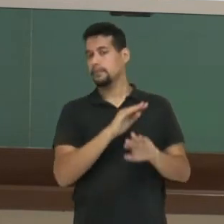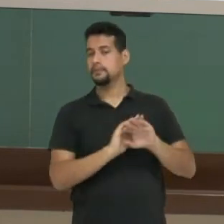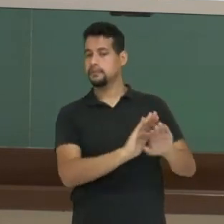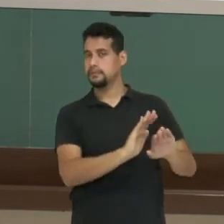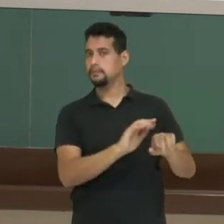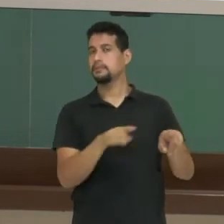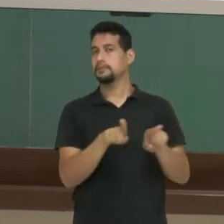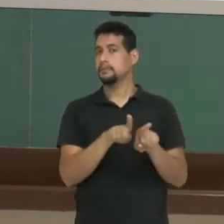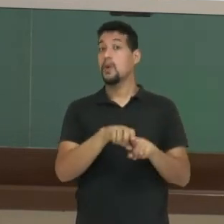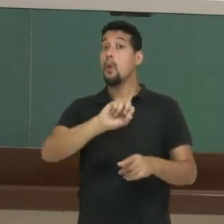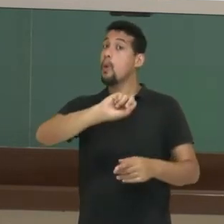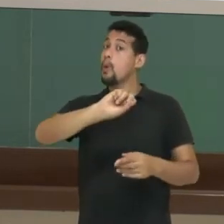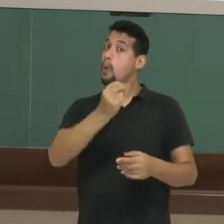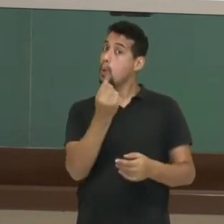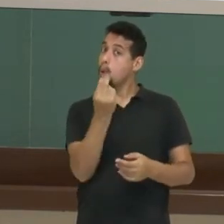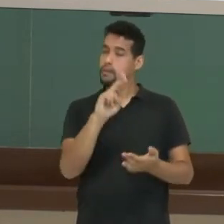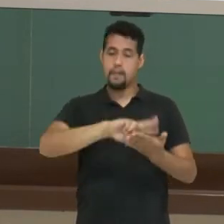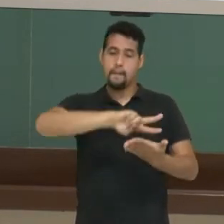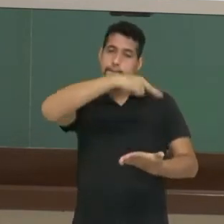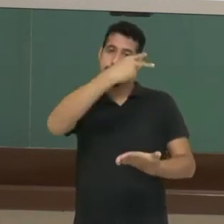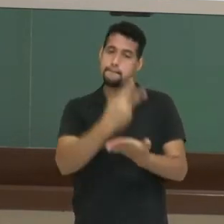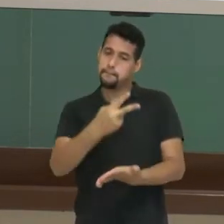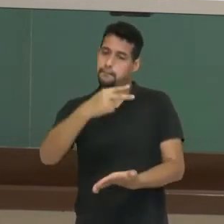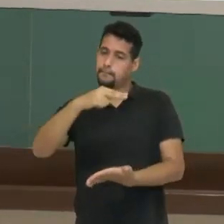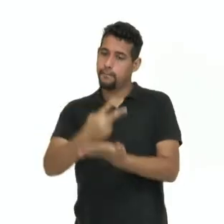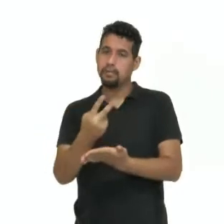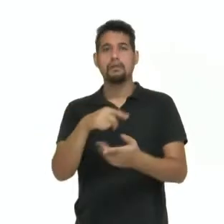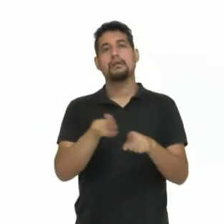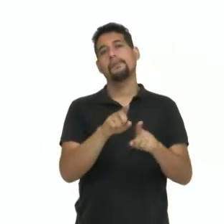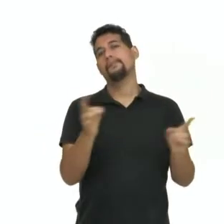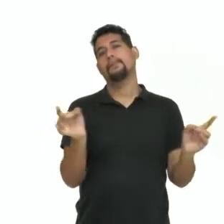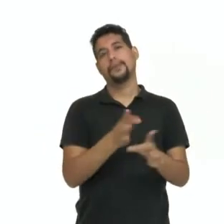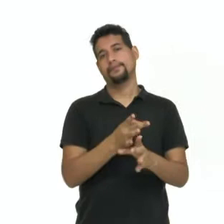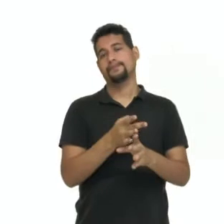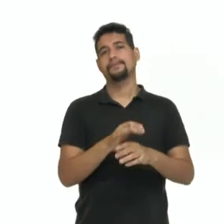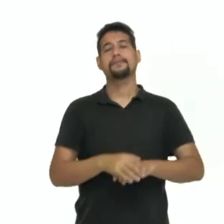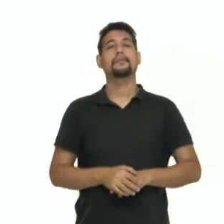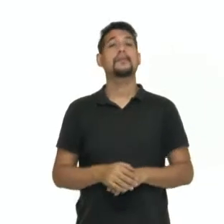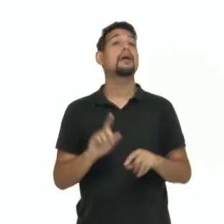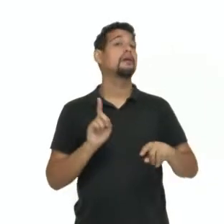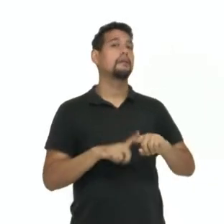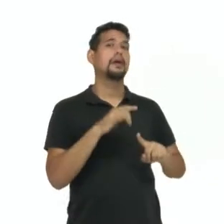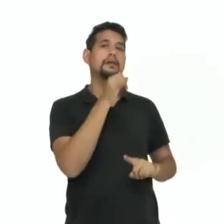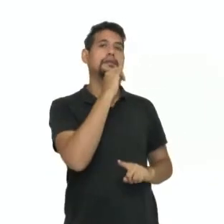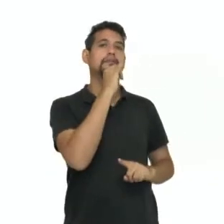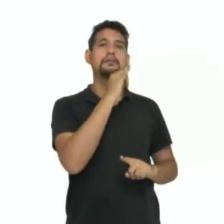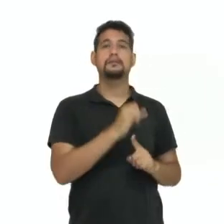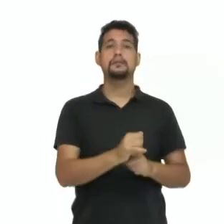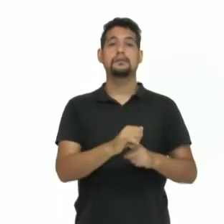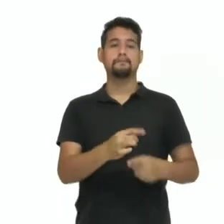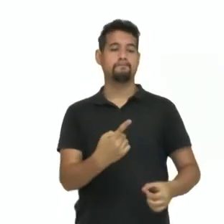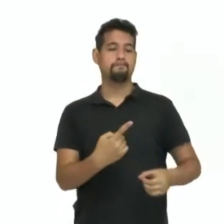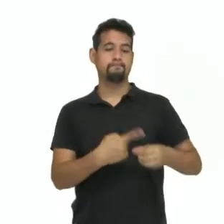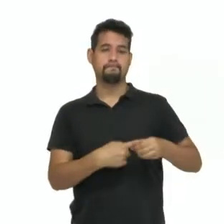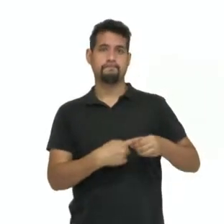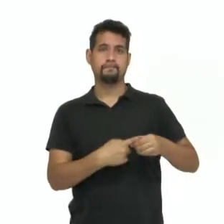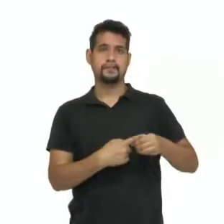que desistiu, né? Acabou a luta para ele, certo? Quanto à interrupção,